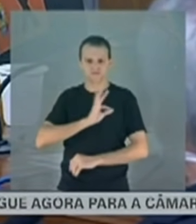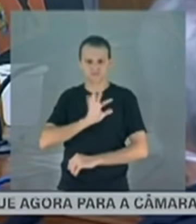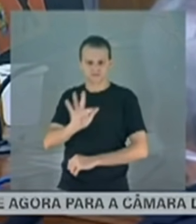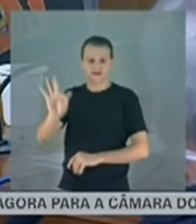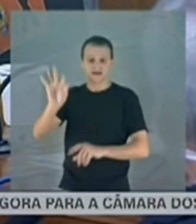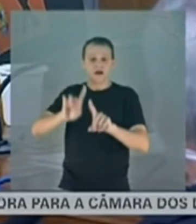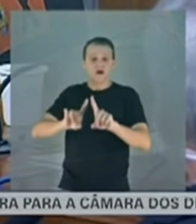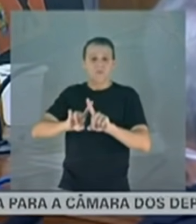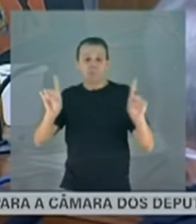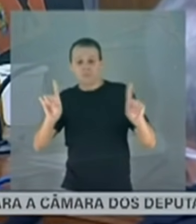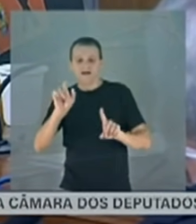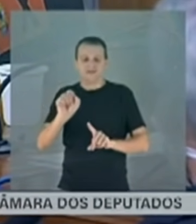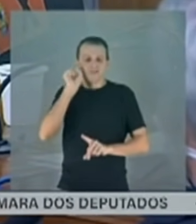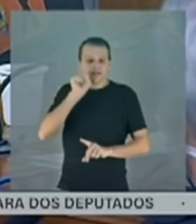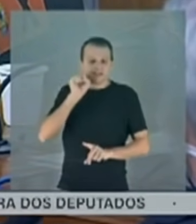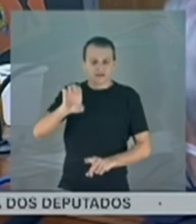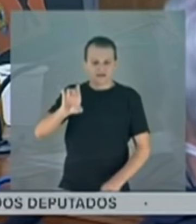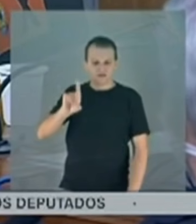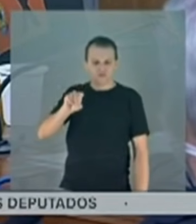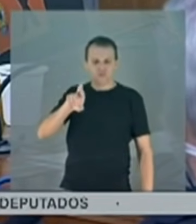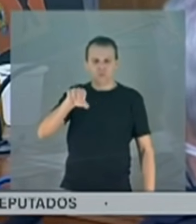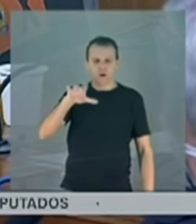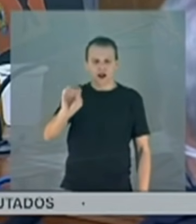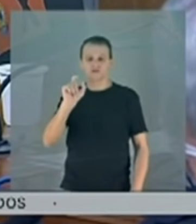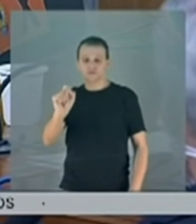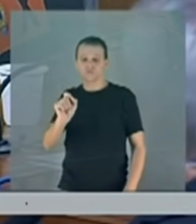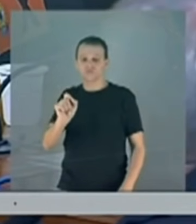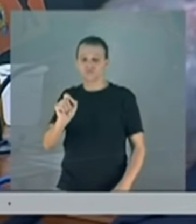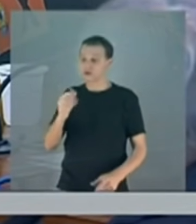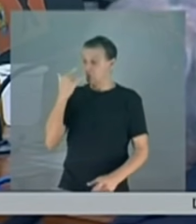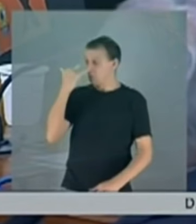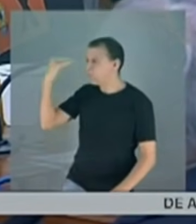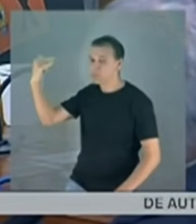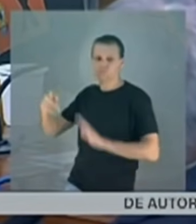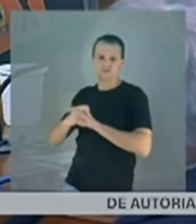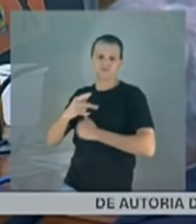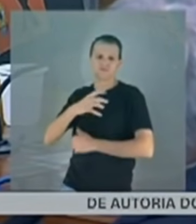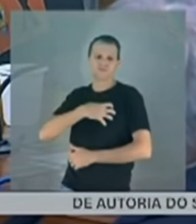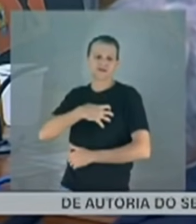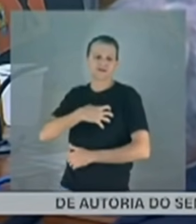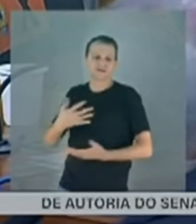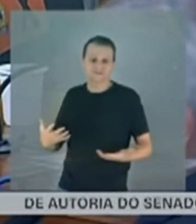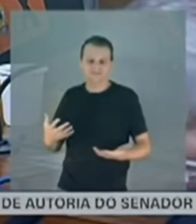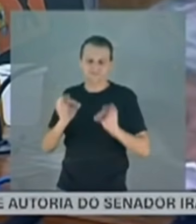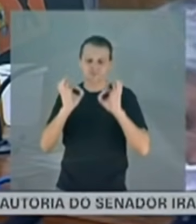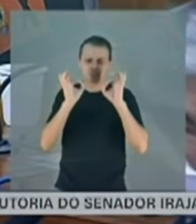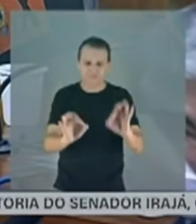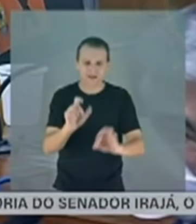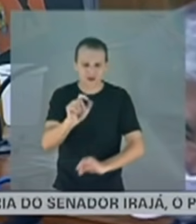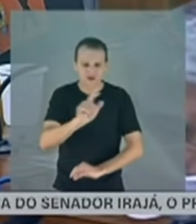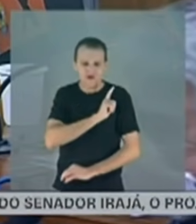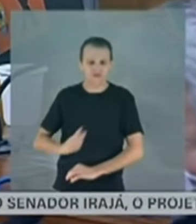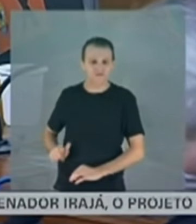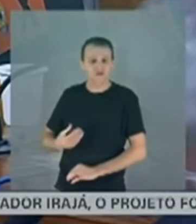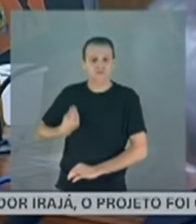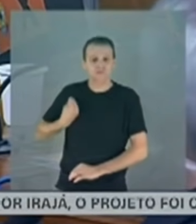o senador Eduardo senador, Girão está com obsessão pela Bahia. Presidente. Não, entendeu? Não, absolutamente. Certamente o governador Rui Costa passou a ser